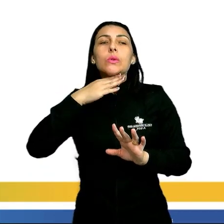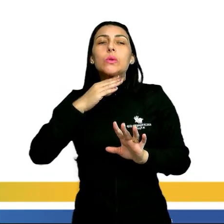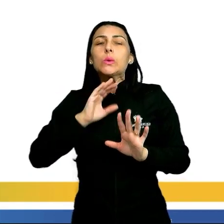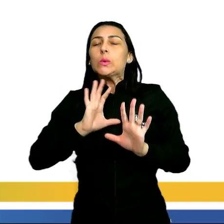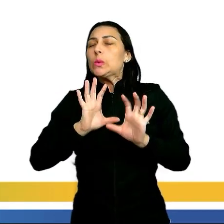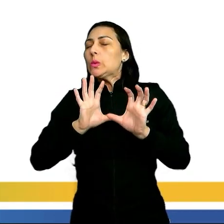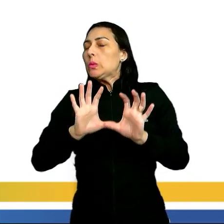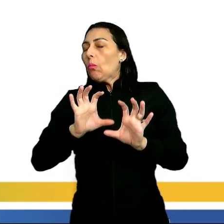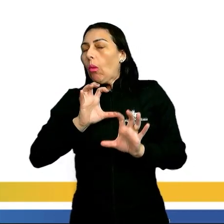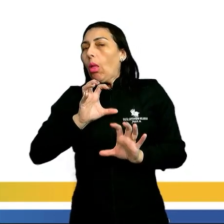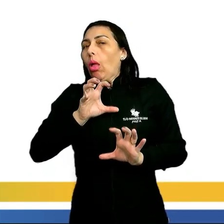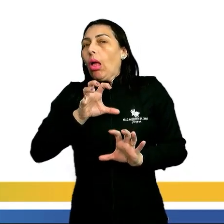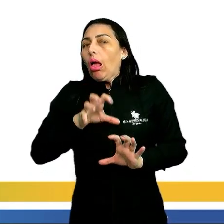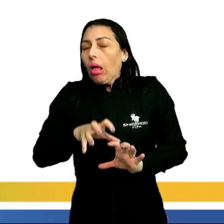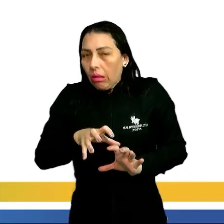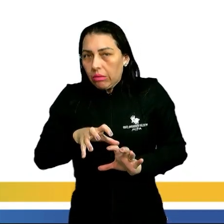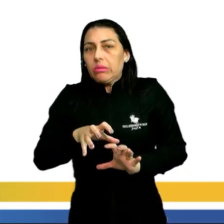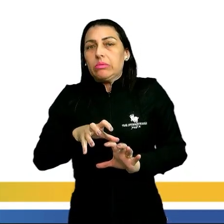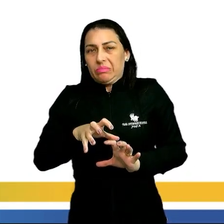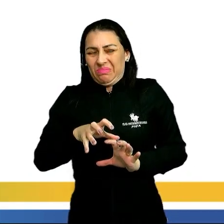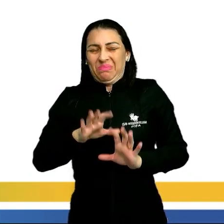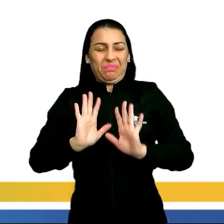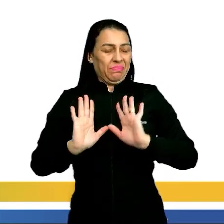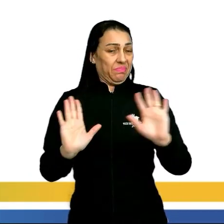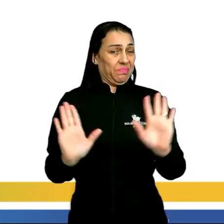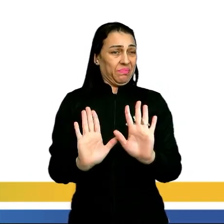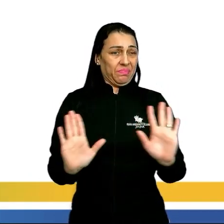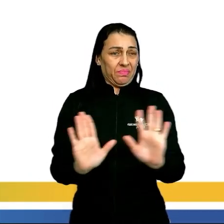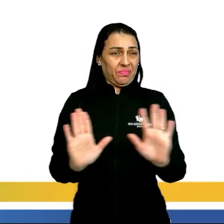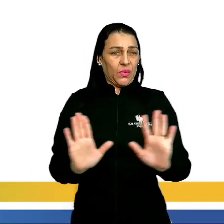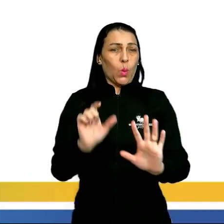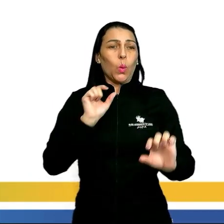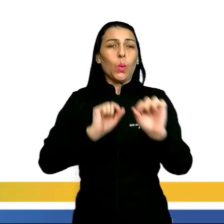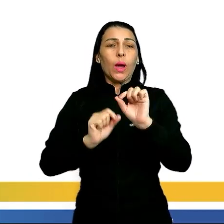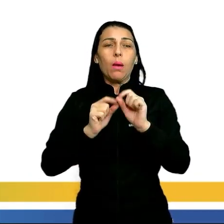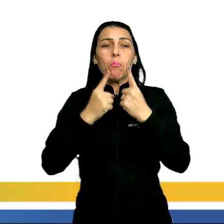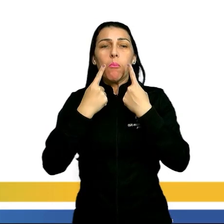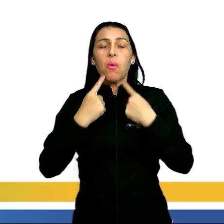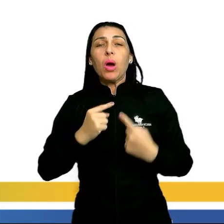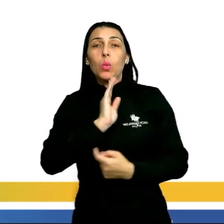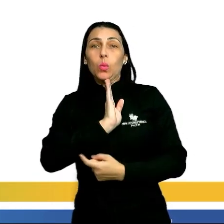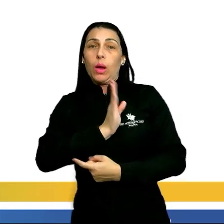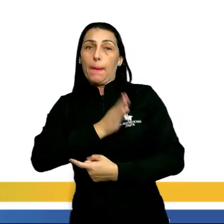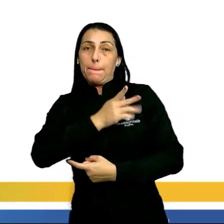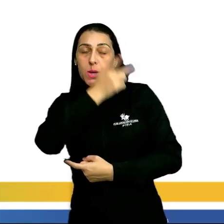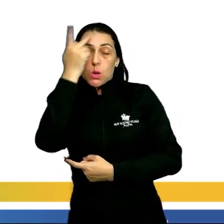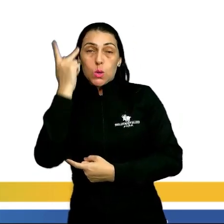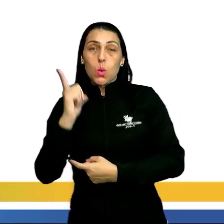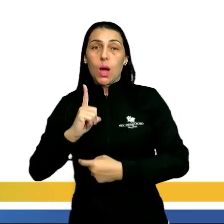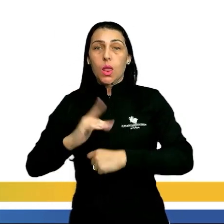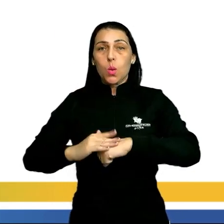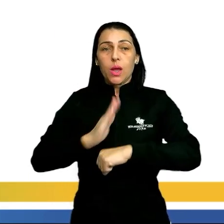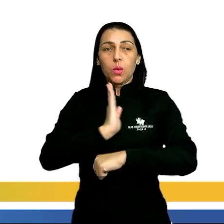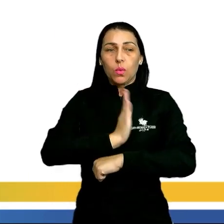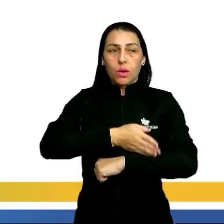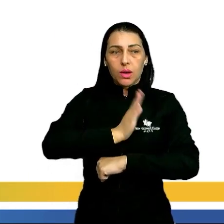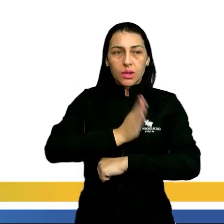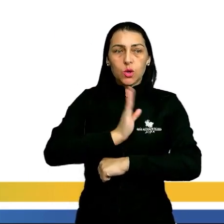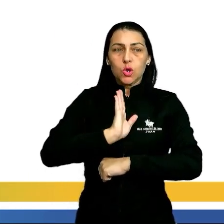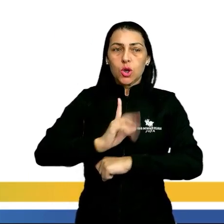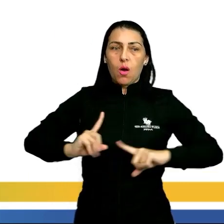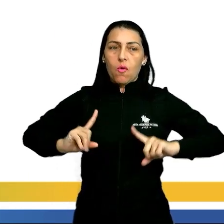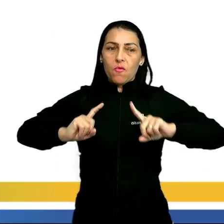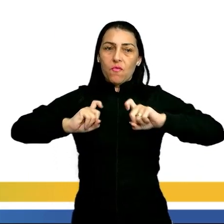boca uma ânsia análoga à ânsia, que se escapa da boca de um cardíaco.